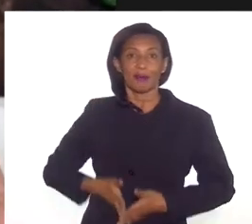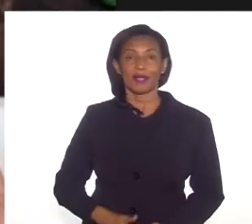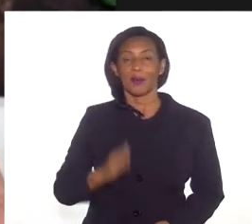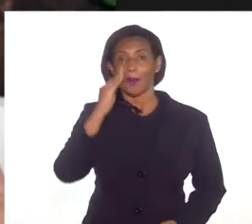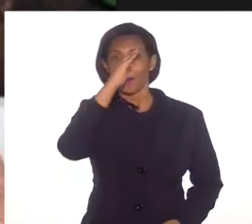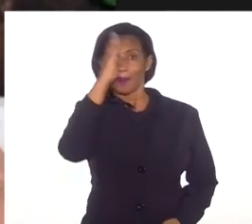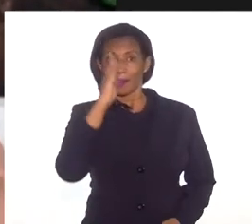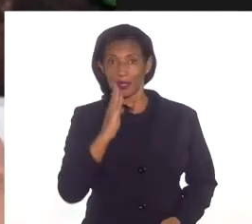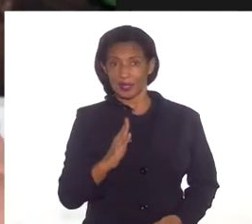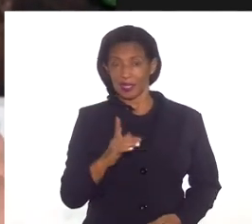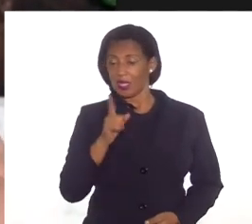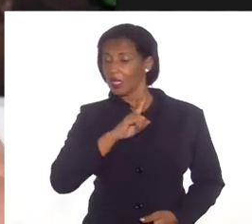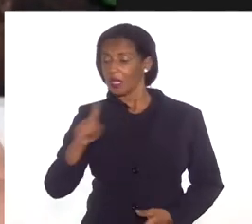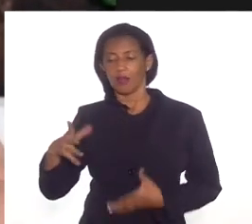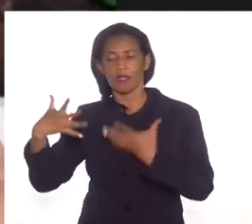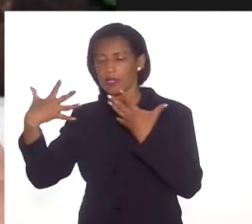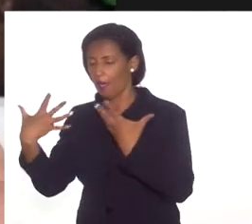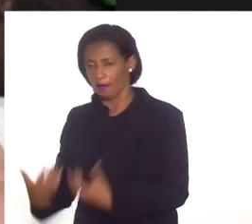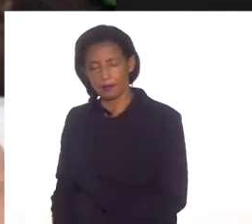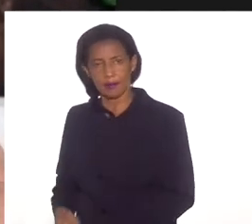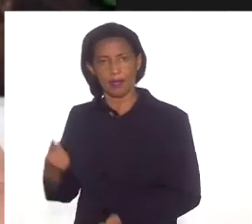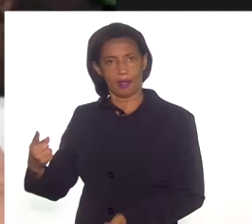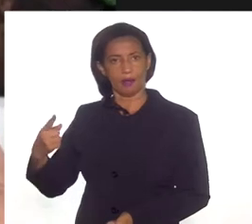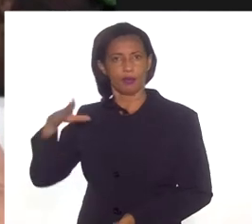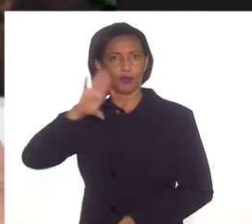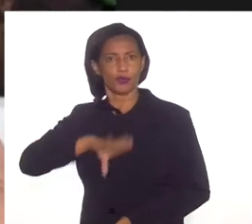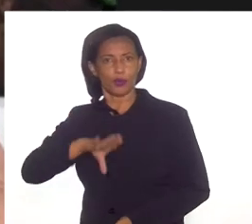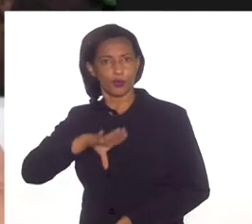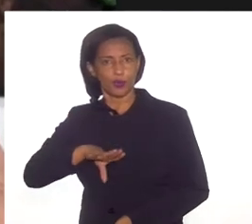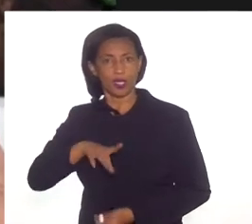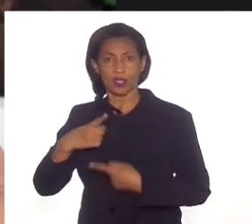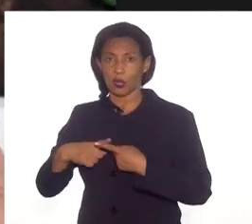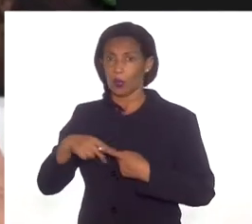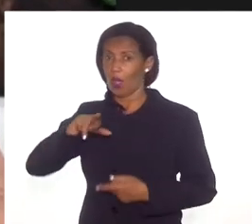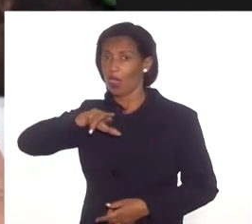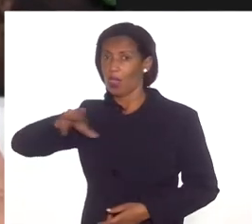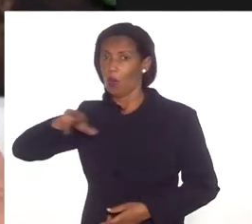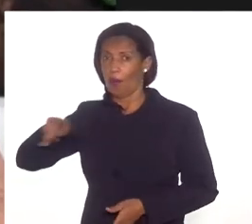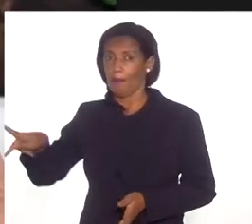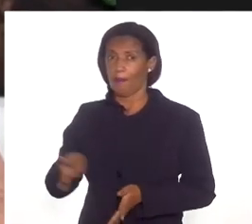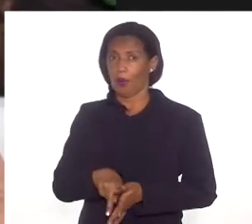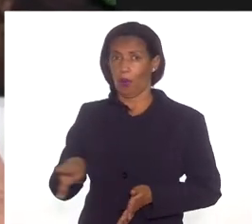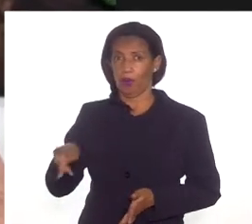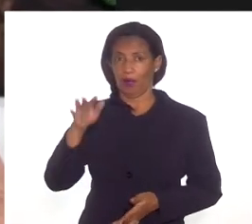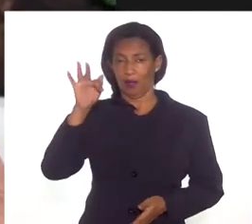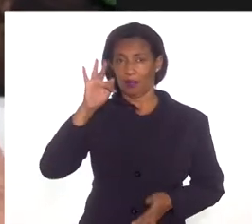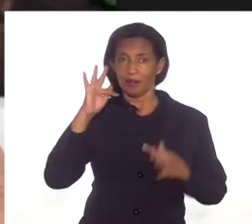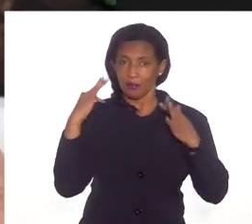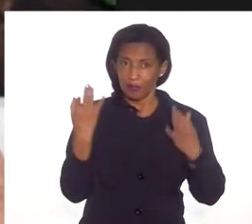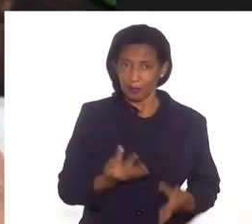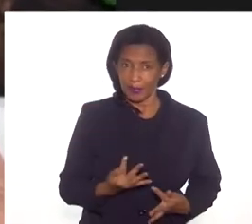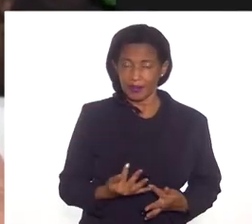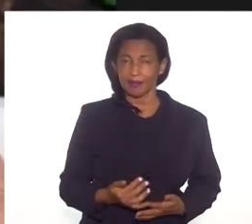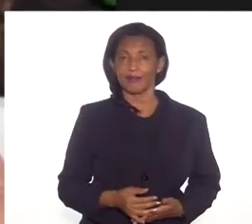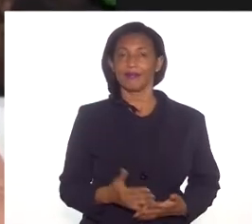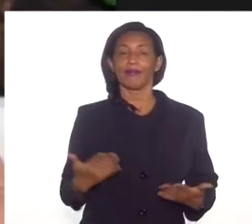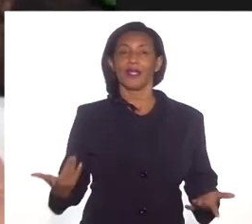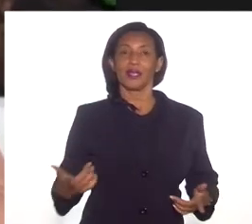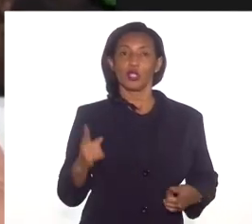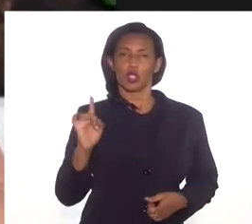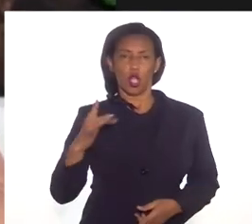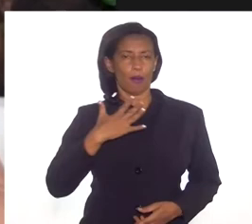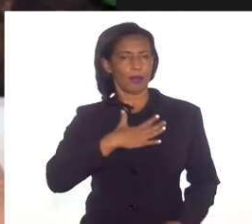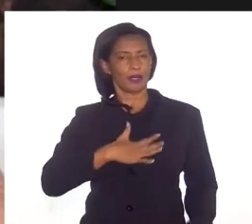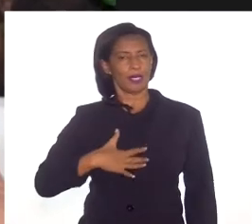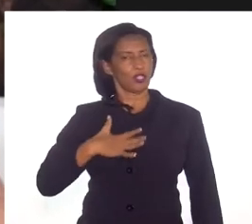brasileirinho ali, que nem vai ser aceito pelo pai português, porque ele não estava ali para ser pai, né? Ele estava ali para